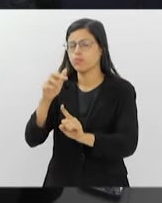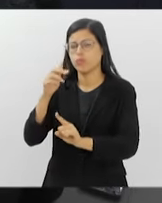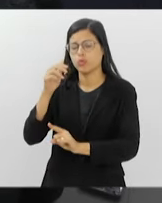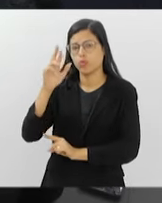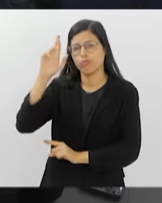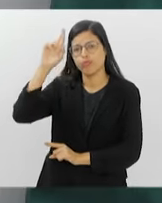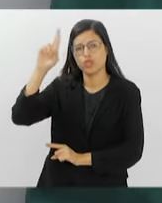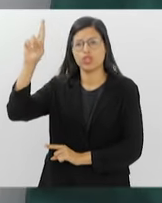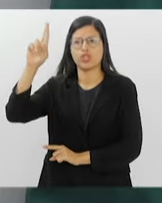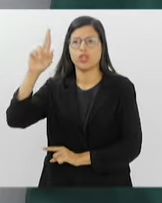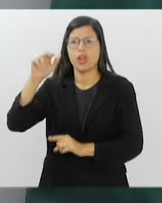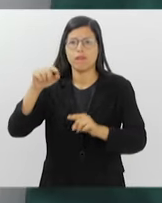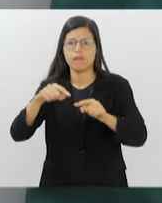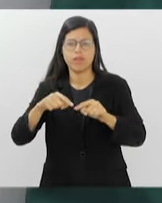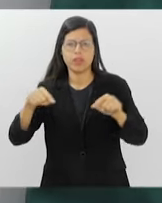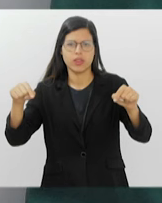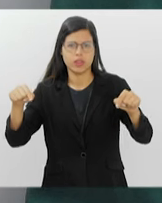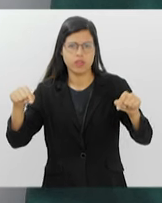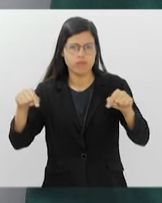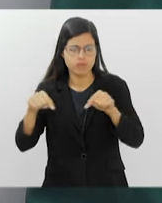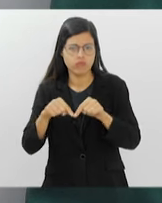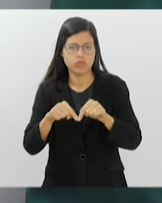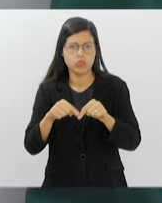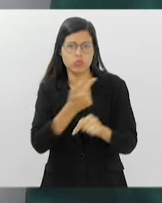gabinete do Governador